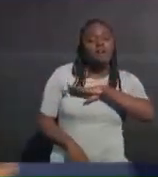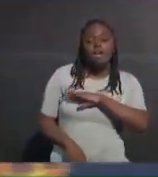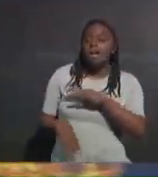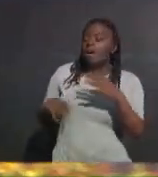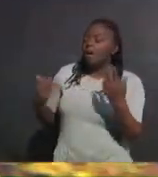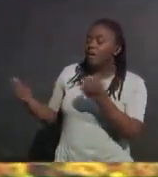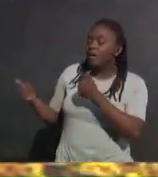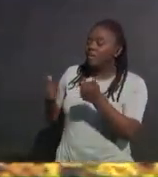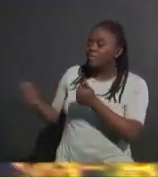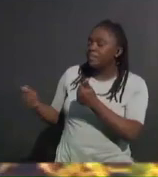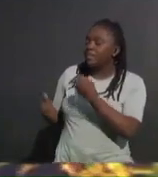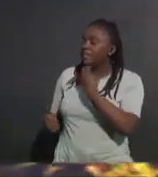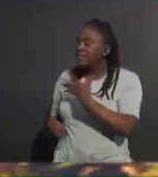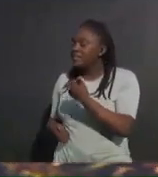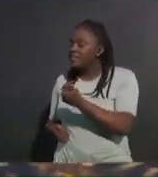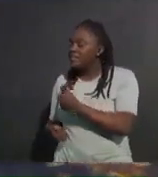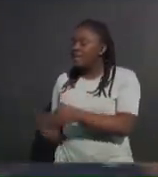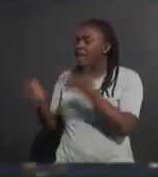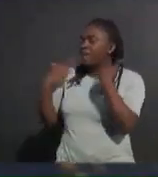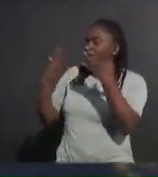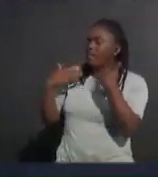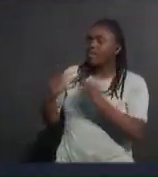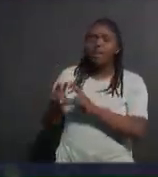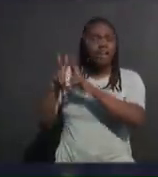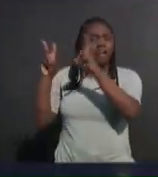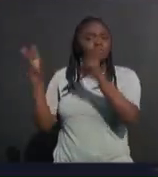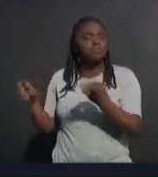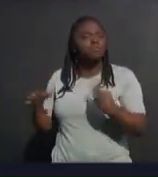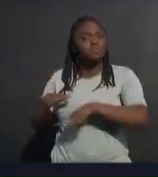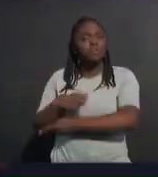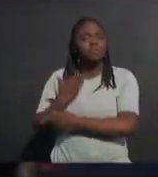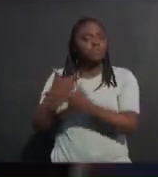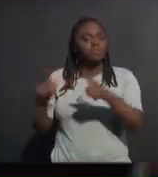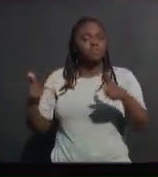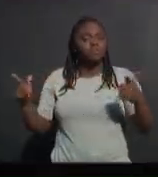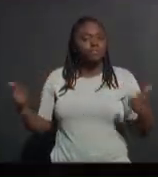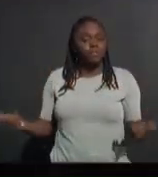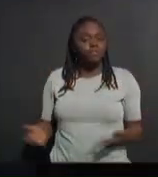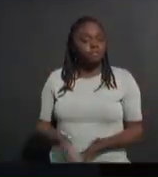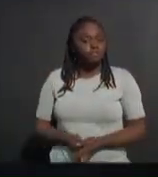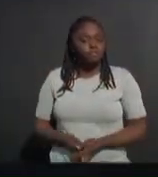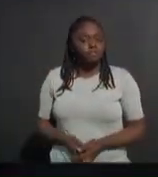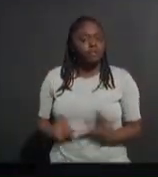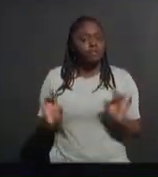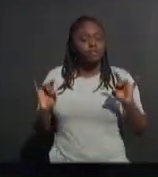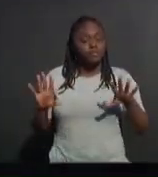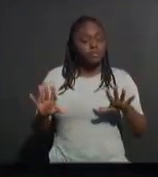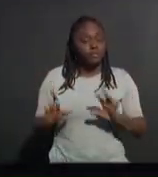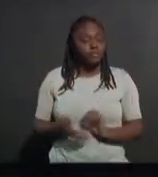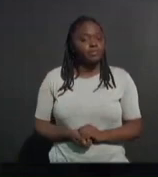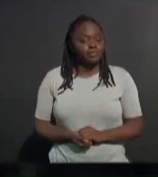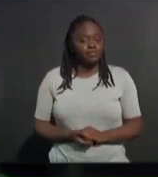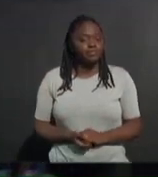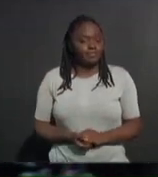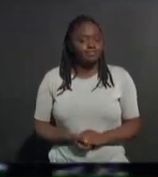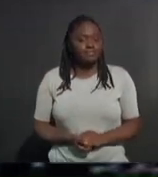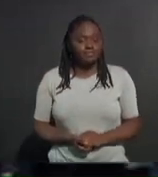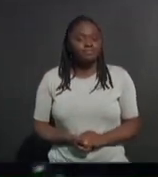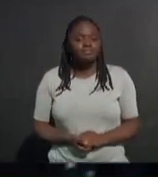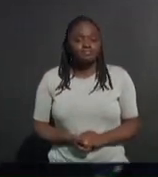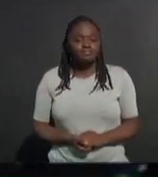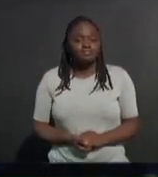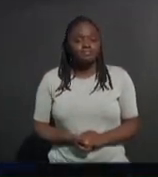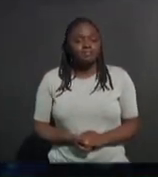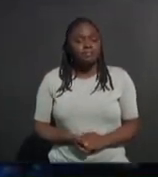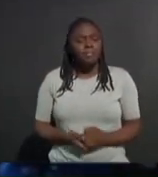beleza? Não, calor, hein? Ah, nenhum assunto mais profundo que o calor e do que as dívidas do Cruzeiro. Só isso. Você